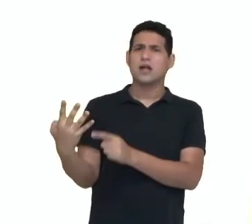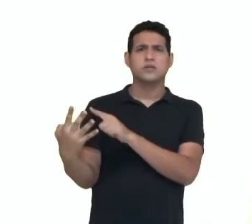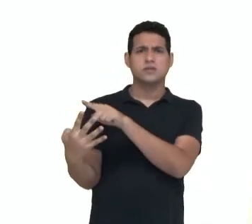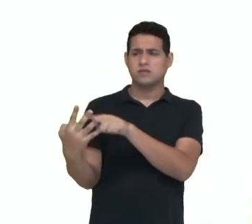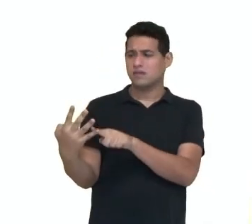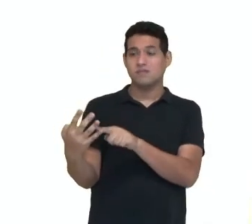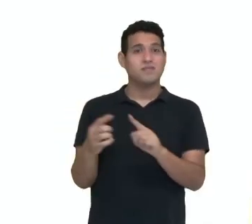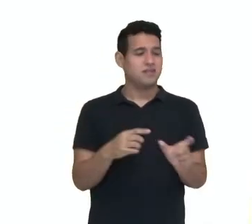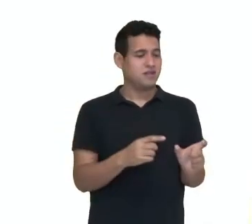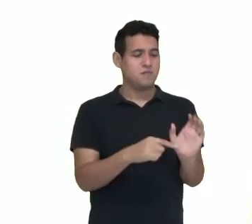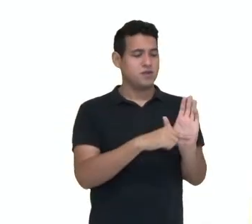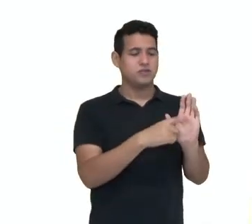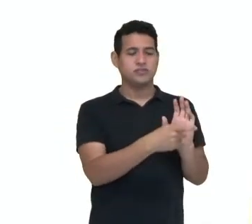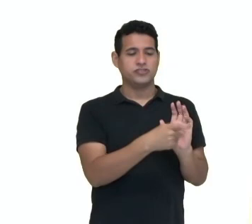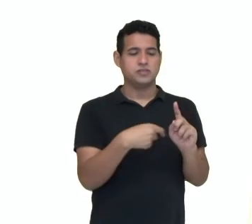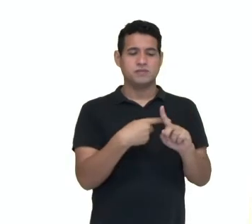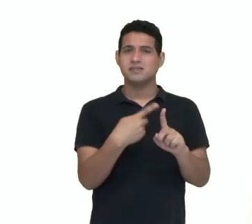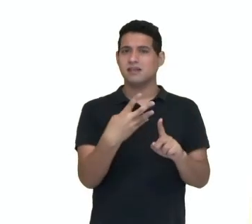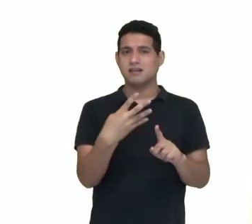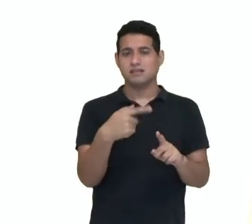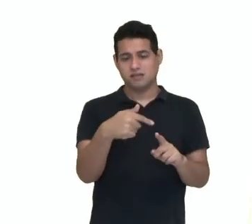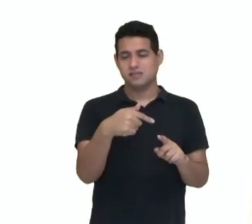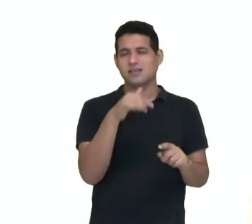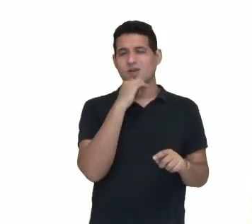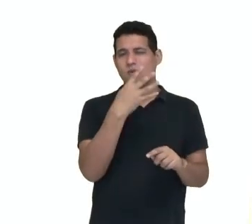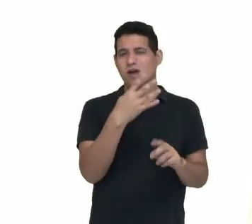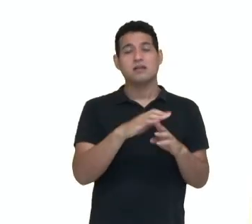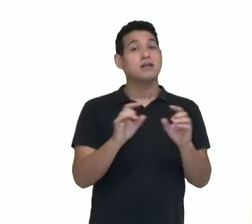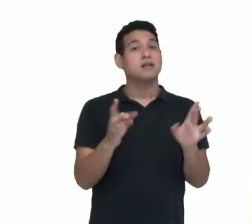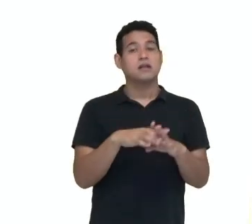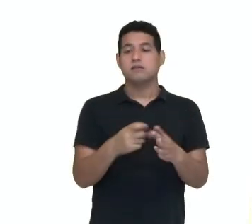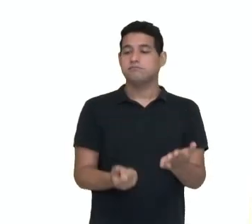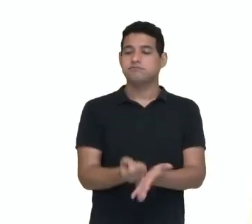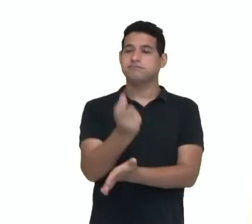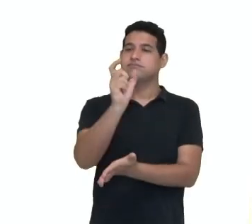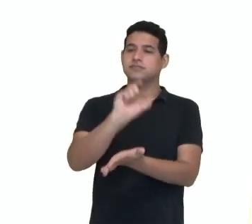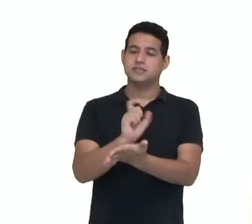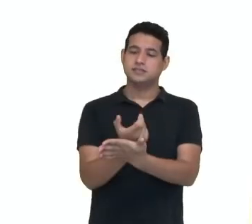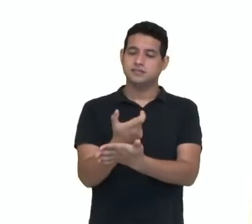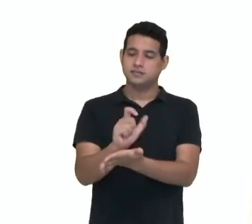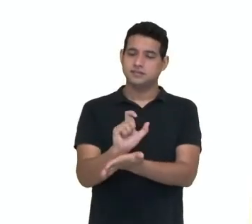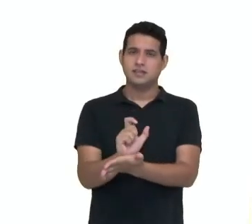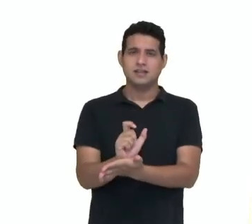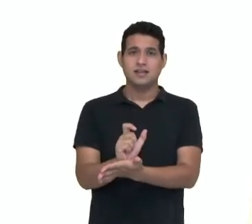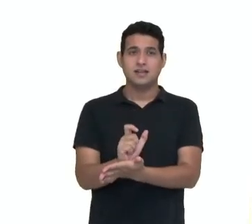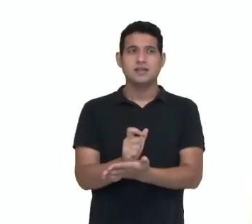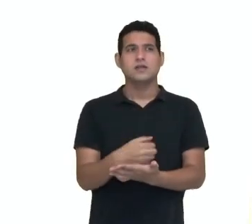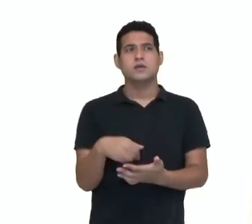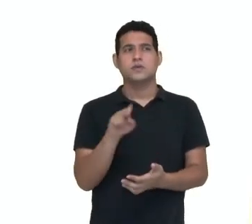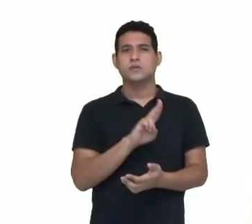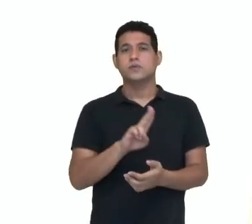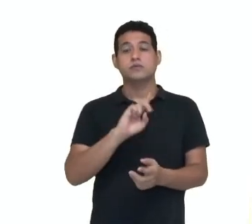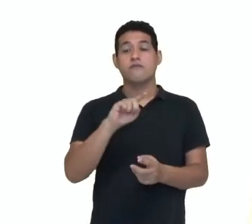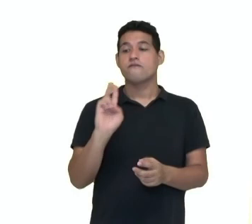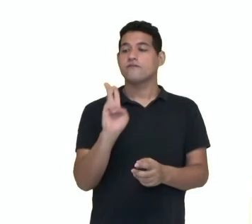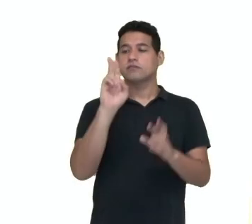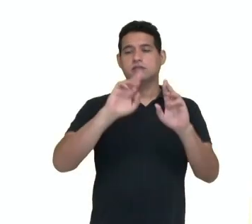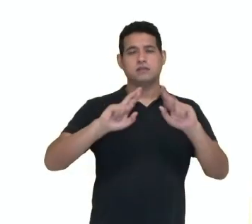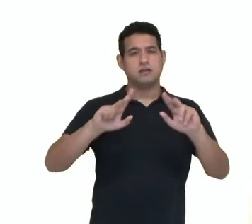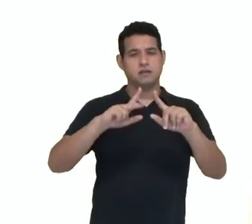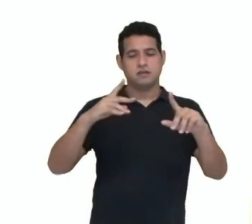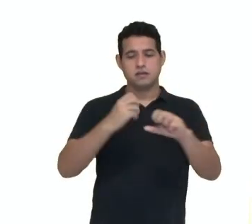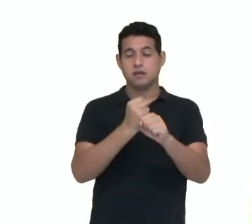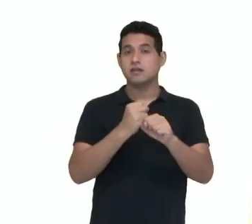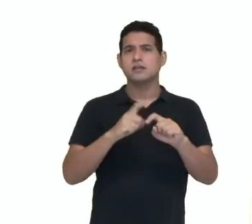menos x mais 7. Então, coloca o 4 lá. Aí depois joga o dado com o mesmo cartão. Dá outro valor, faz a outra